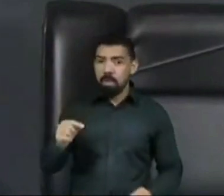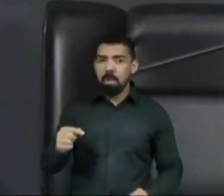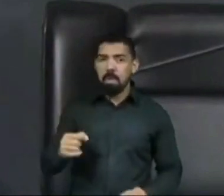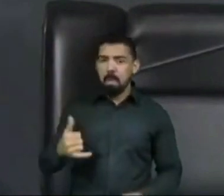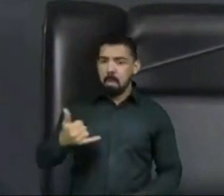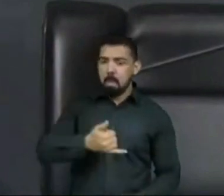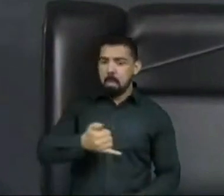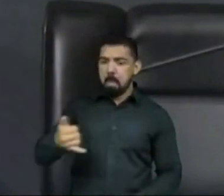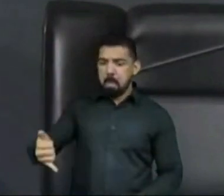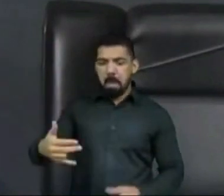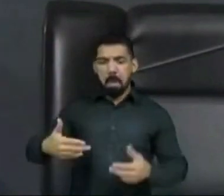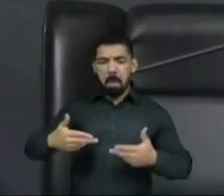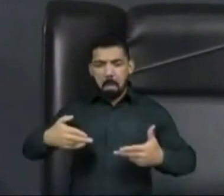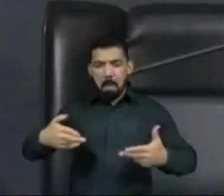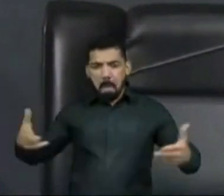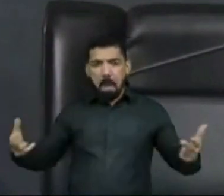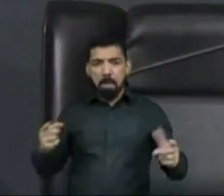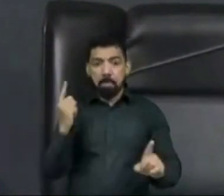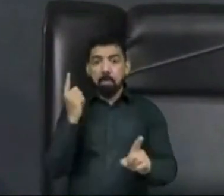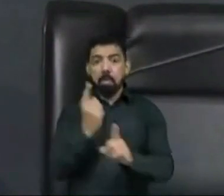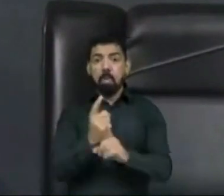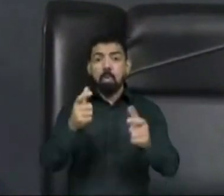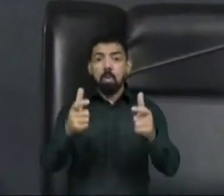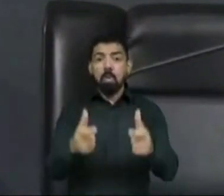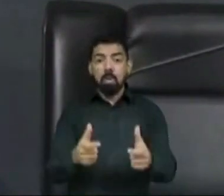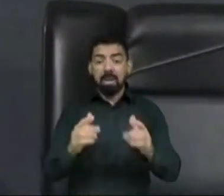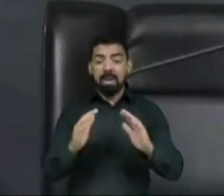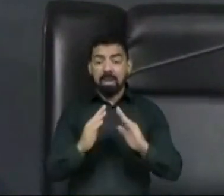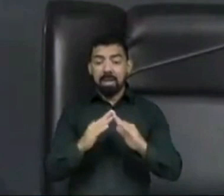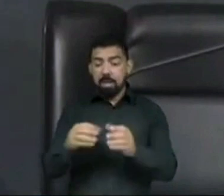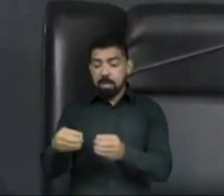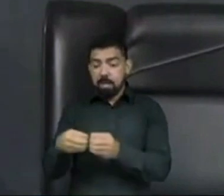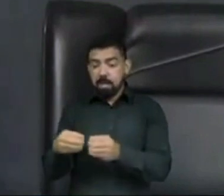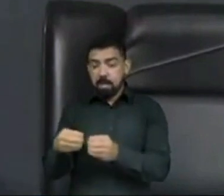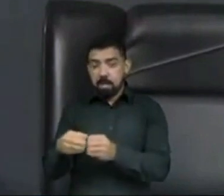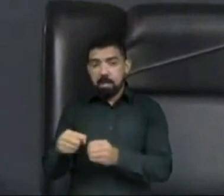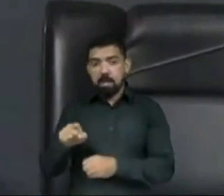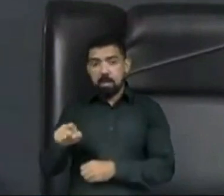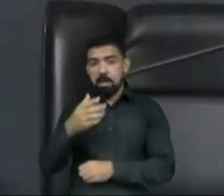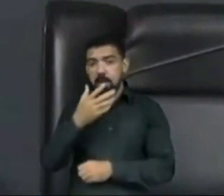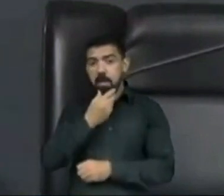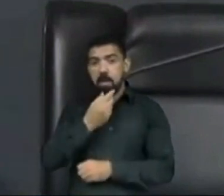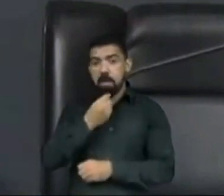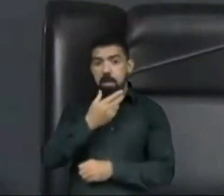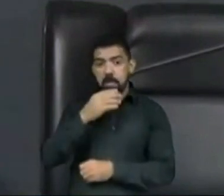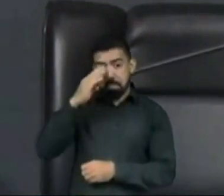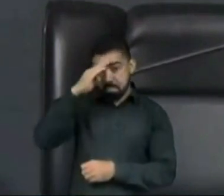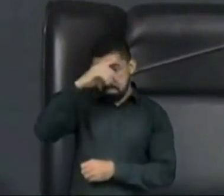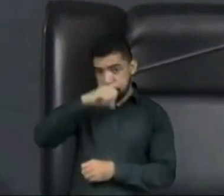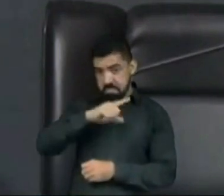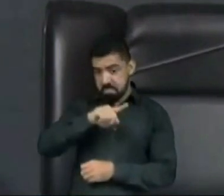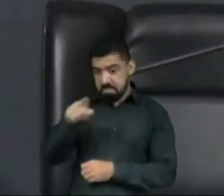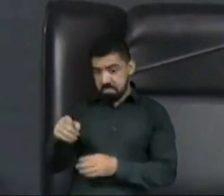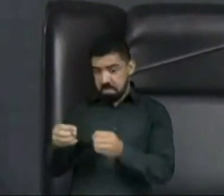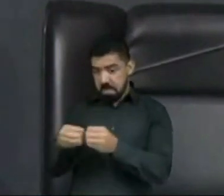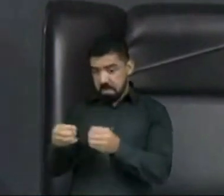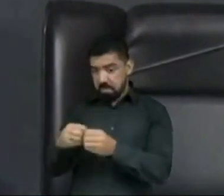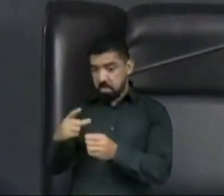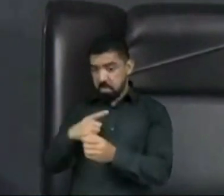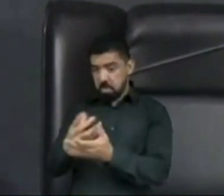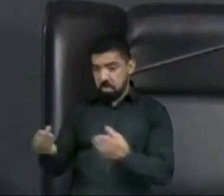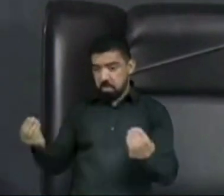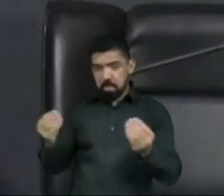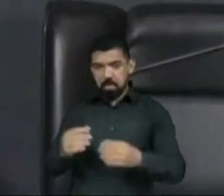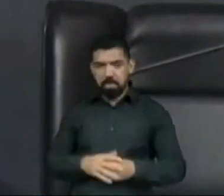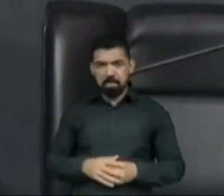Hugo, encontrada na casa do lado do Jair Messias Bolsonaro. Aí